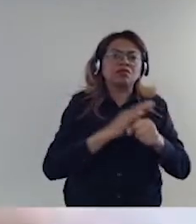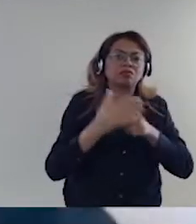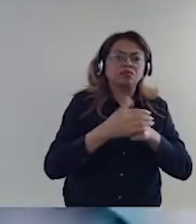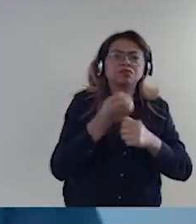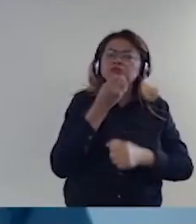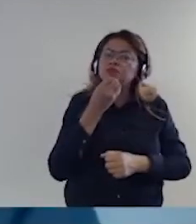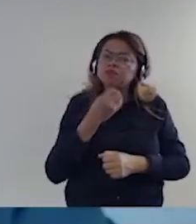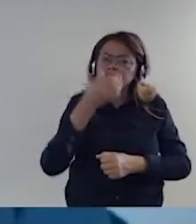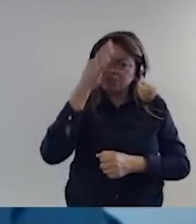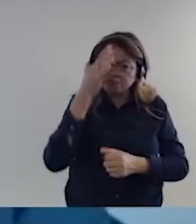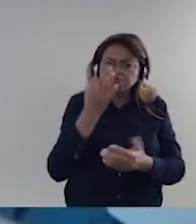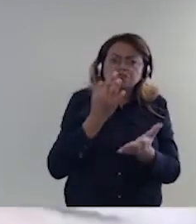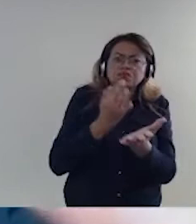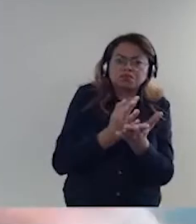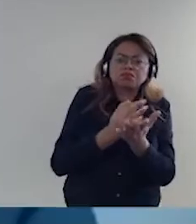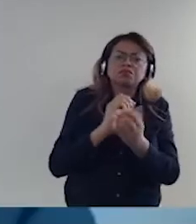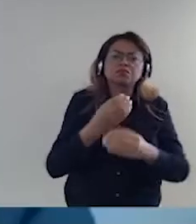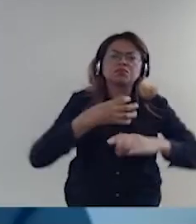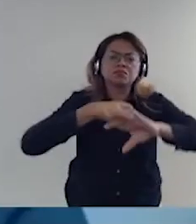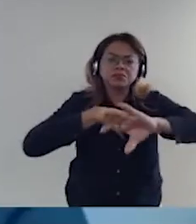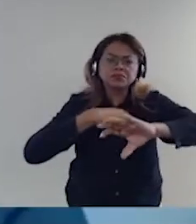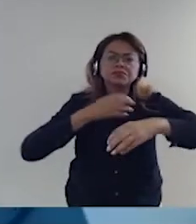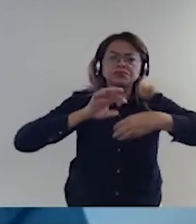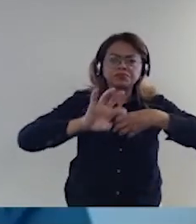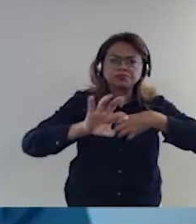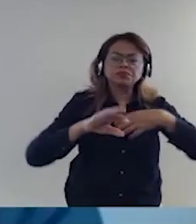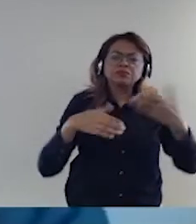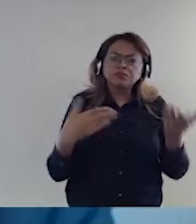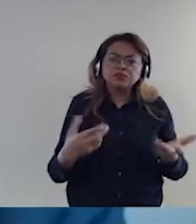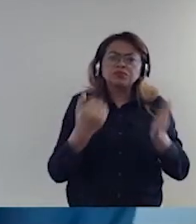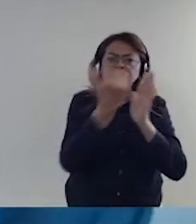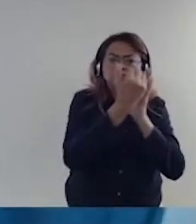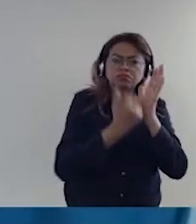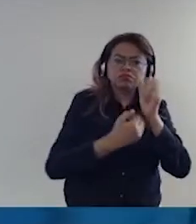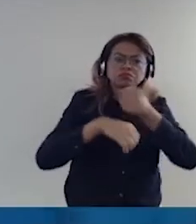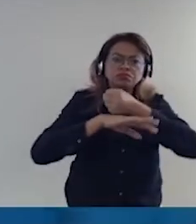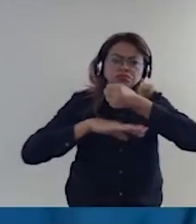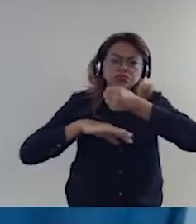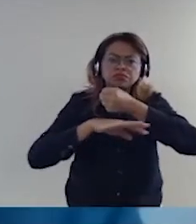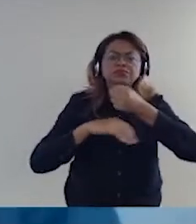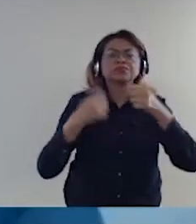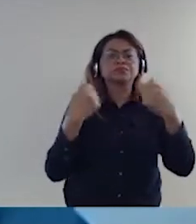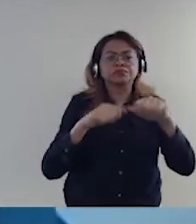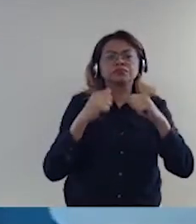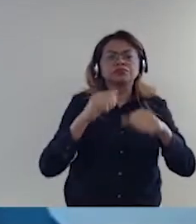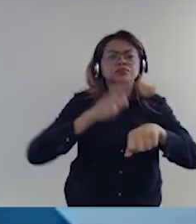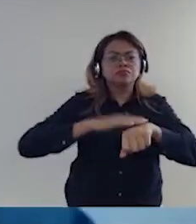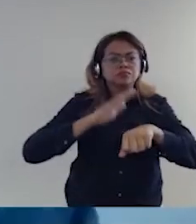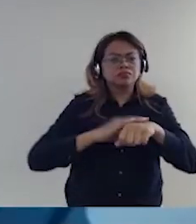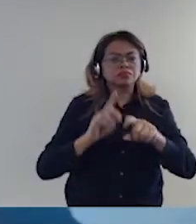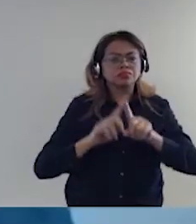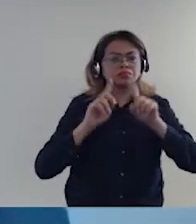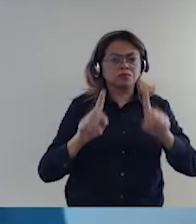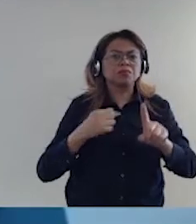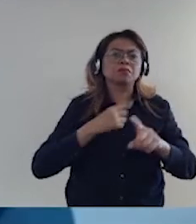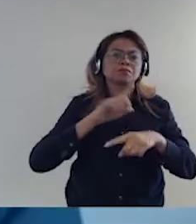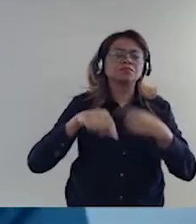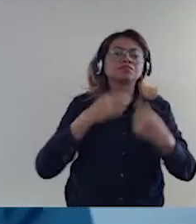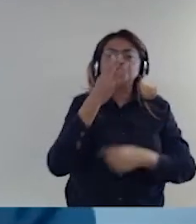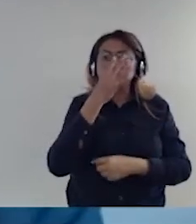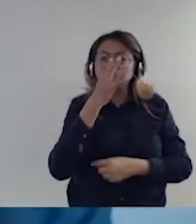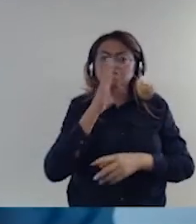boa-fé, solidariedade, todos esses princípios importantes devem ser invocados, mas no